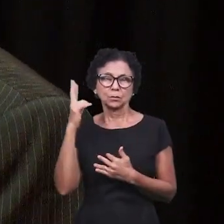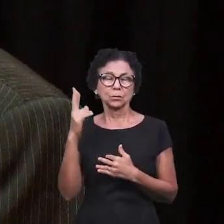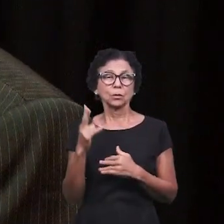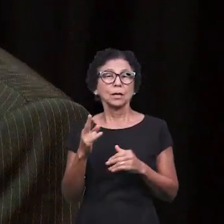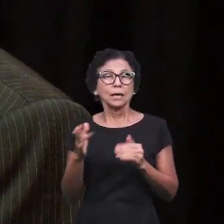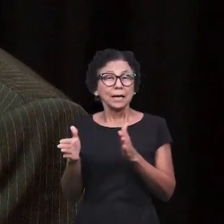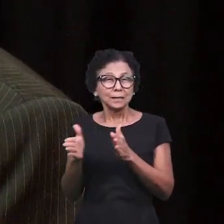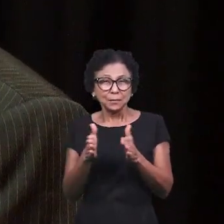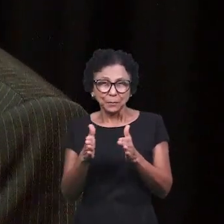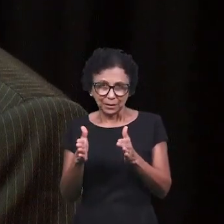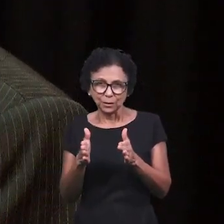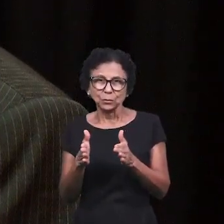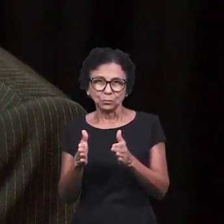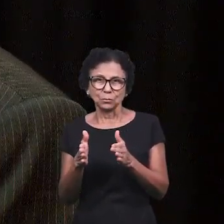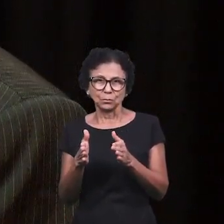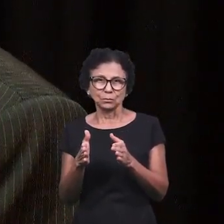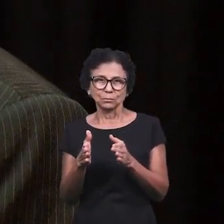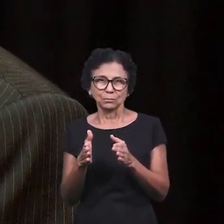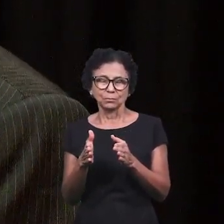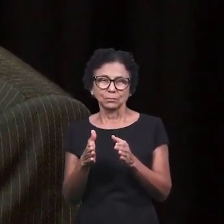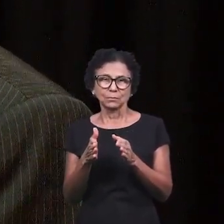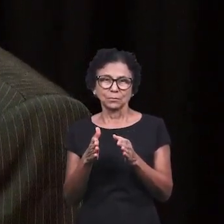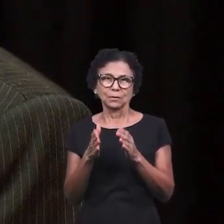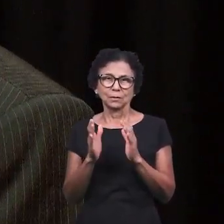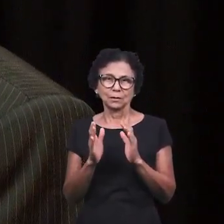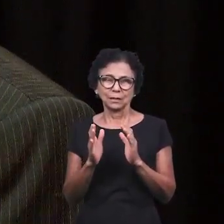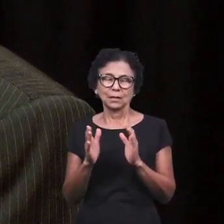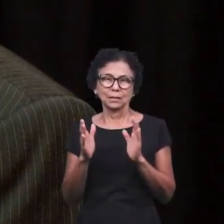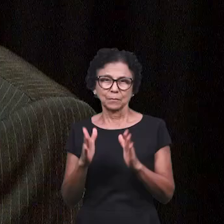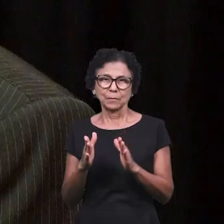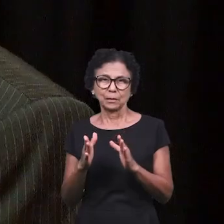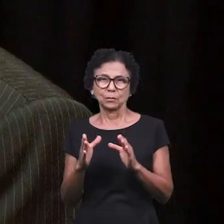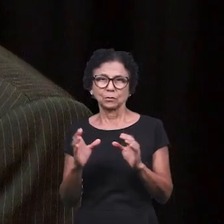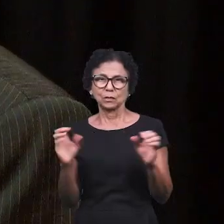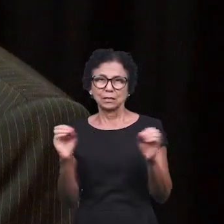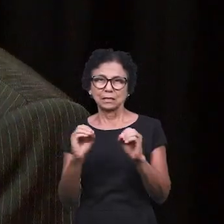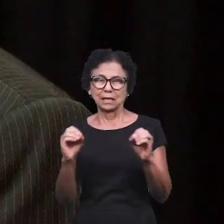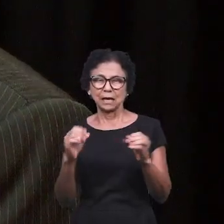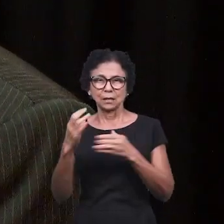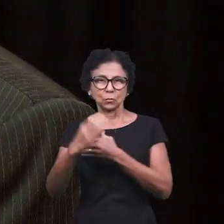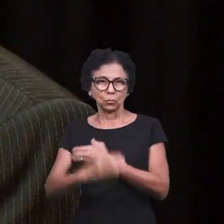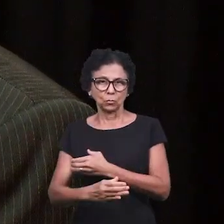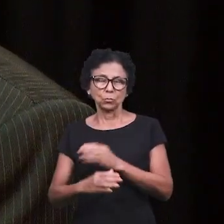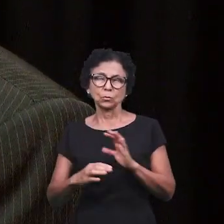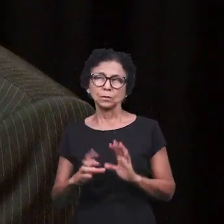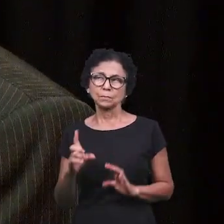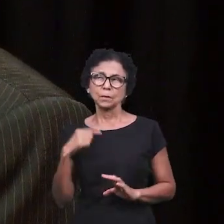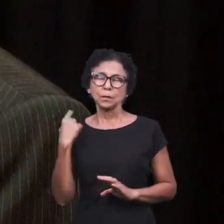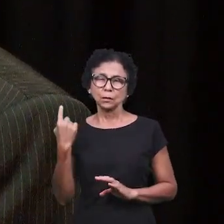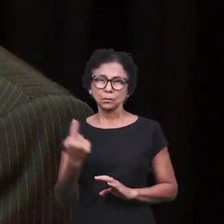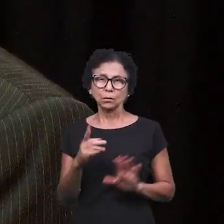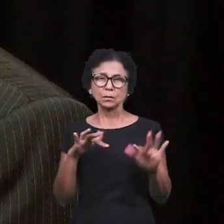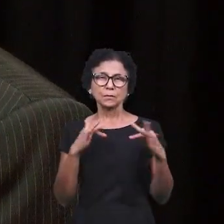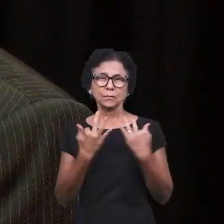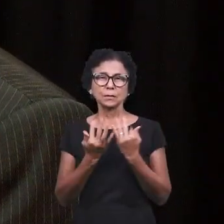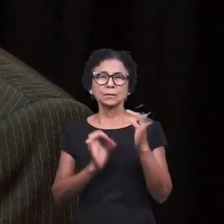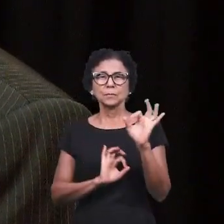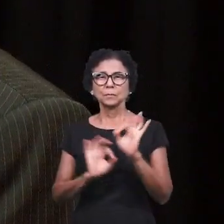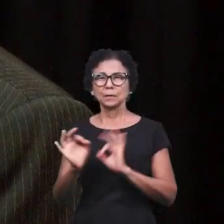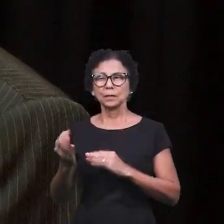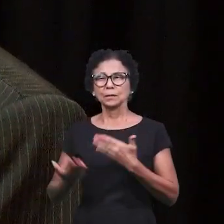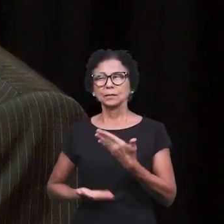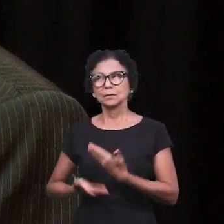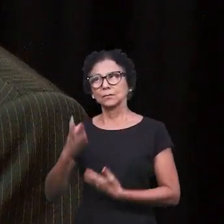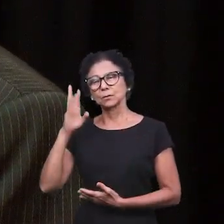estava reservando ali aquele momento para que nós separássemos ali para o Senhor, um tempo a Amém. mais para o Senhor, né? Uhum. Quer seja na